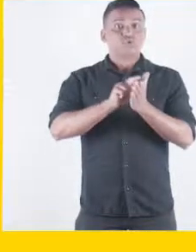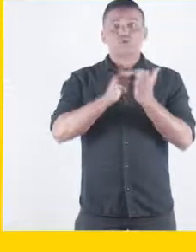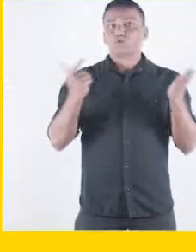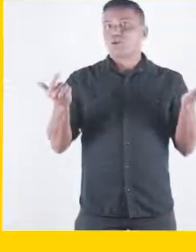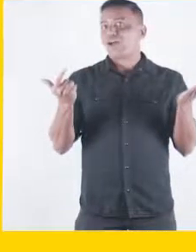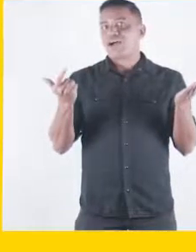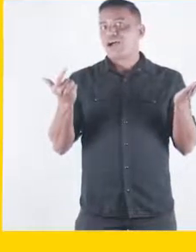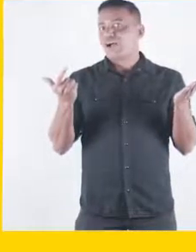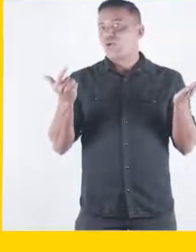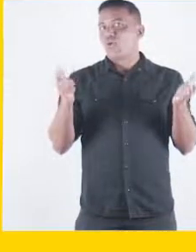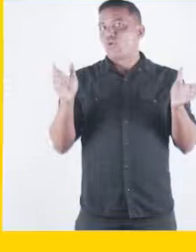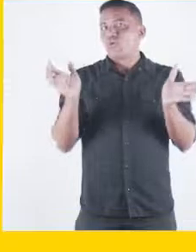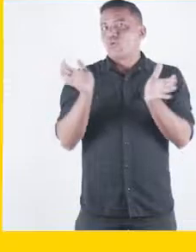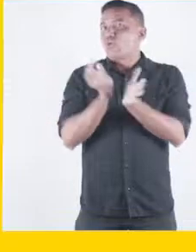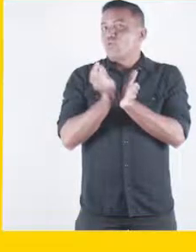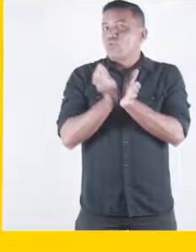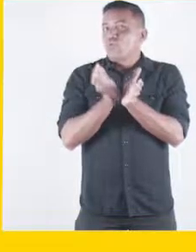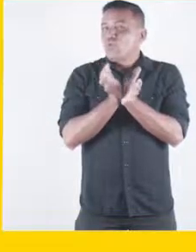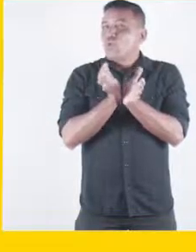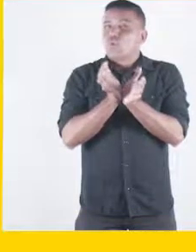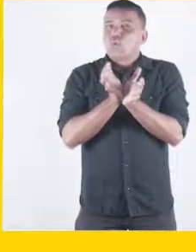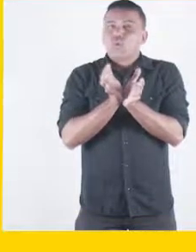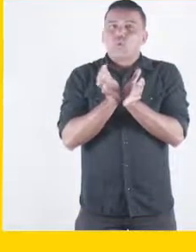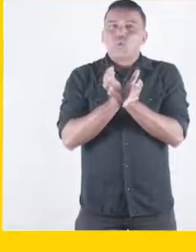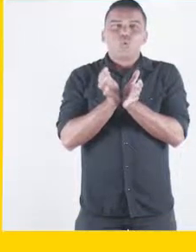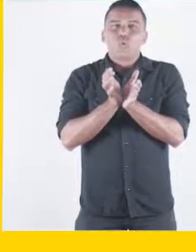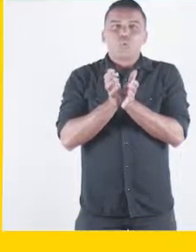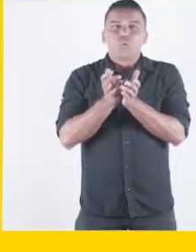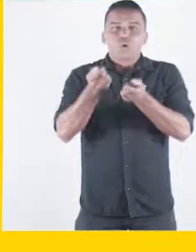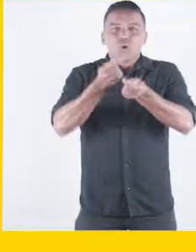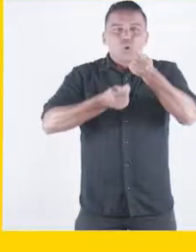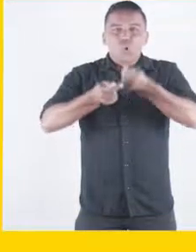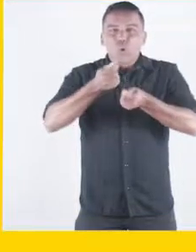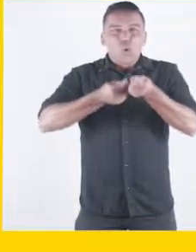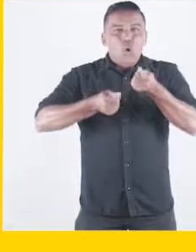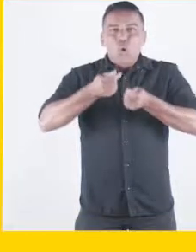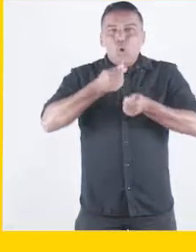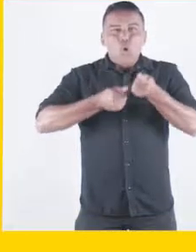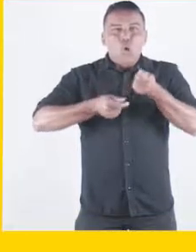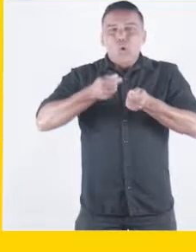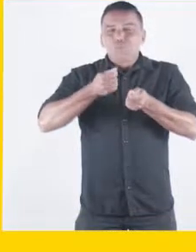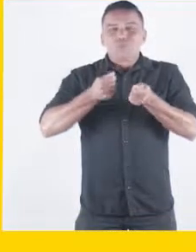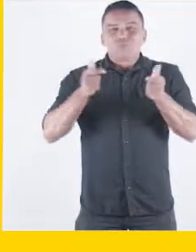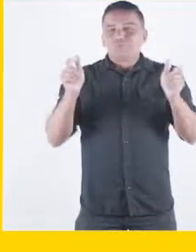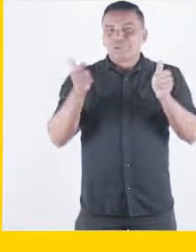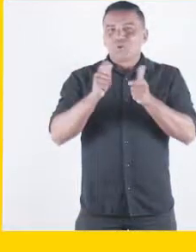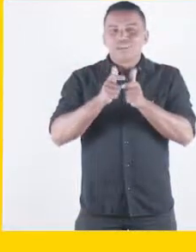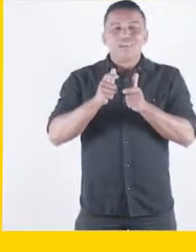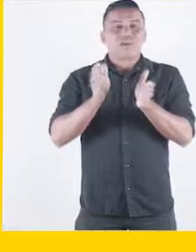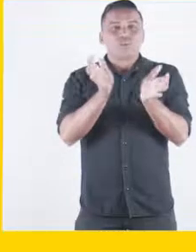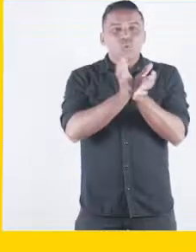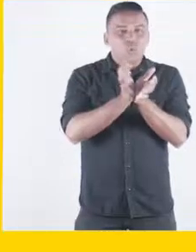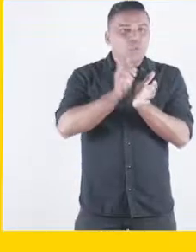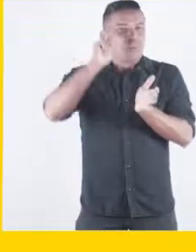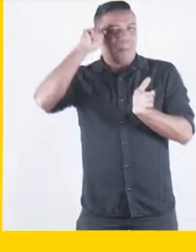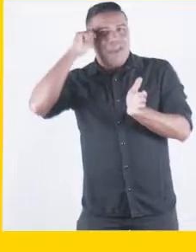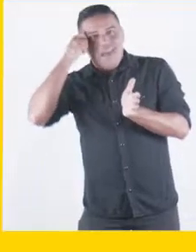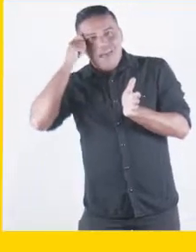minorias, digamos, econômicas, e as ditas minorias, negros, índios,